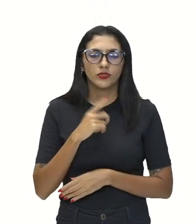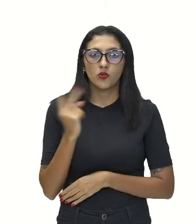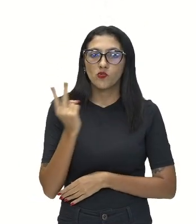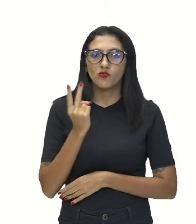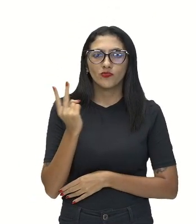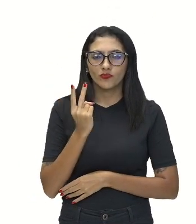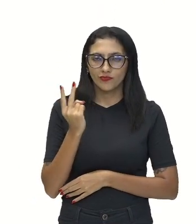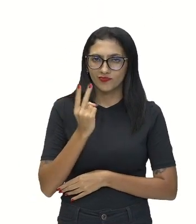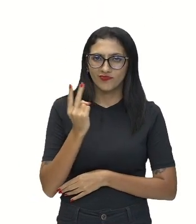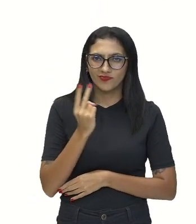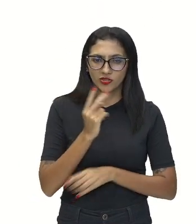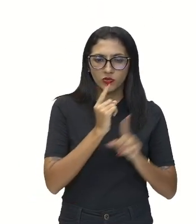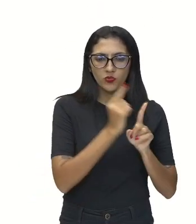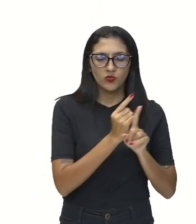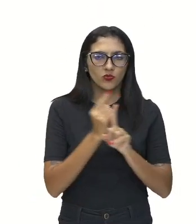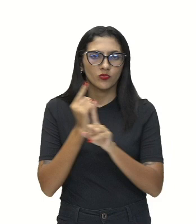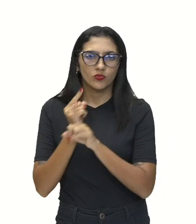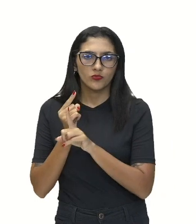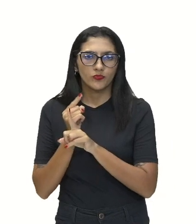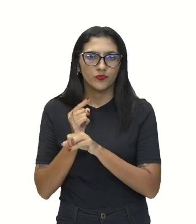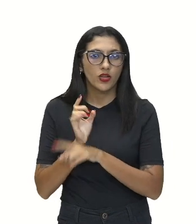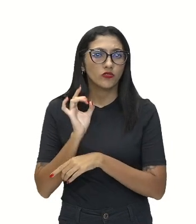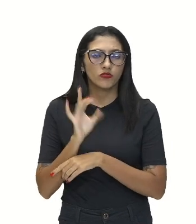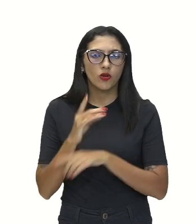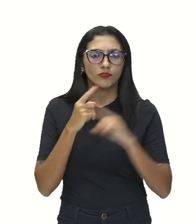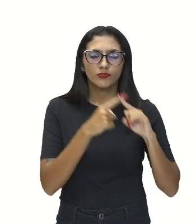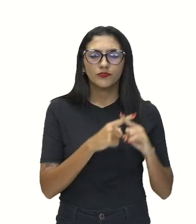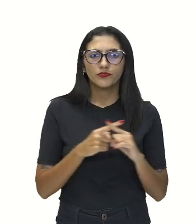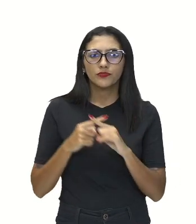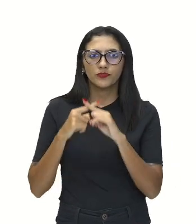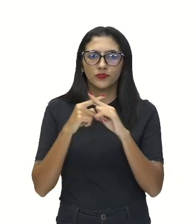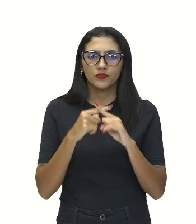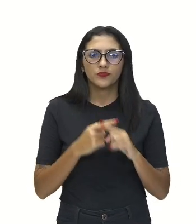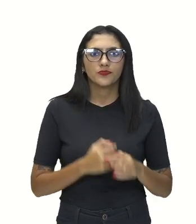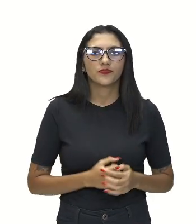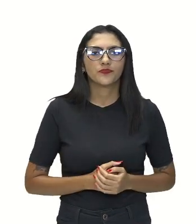menos a secundária.